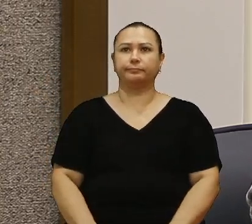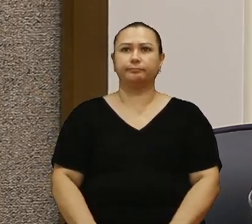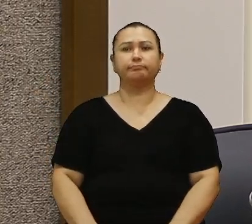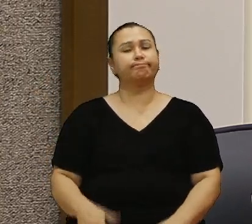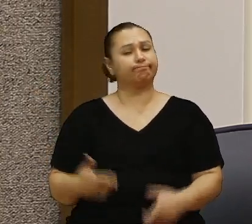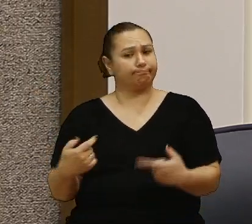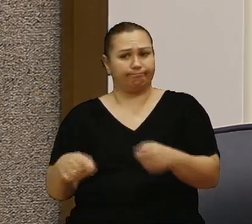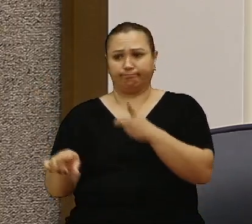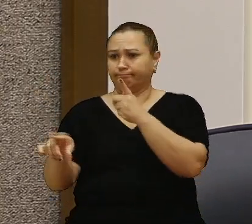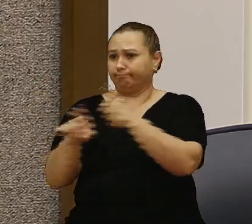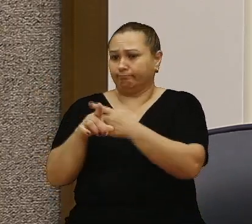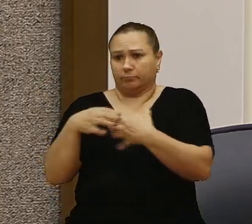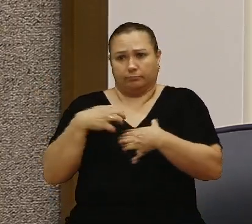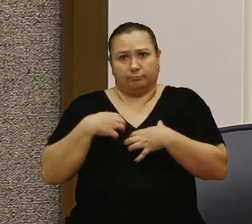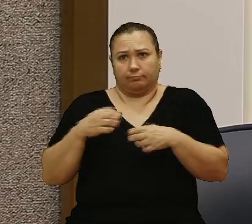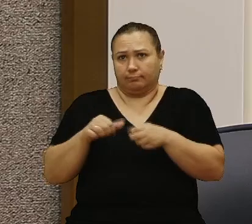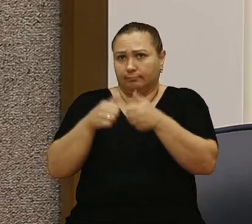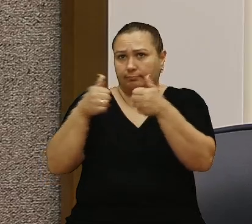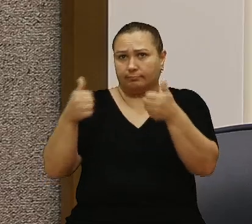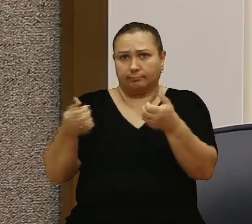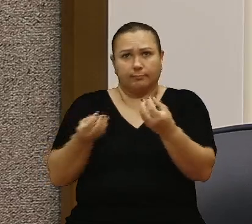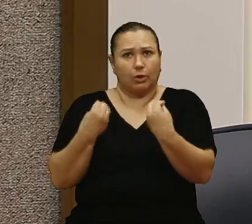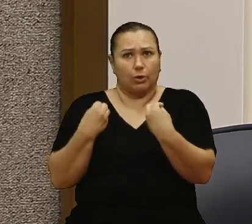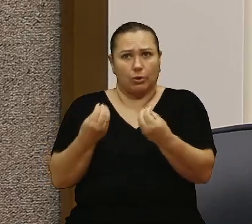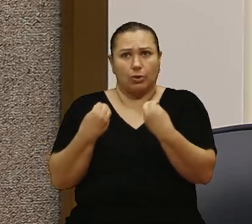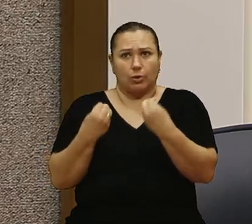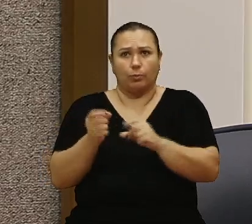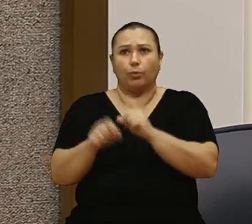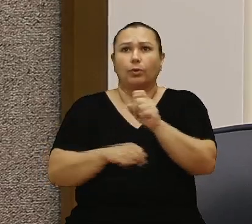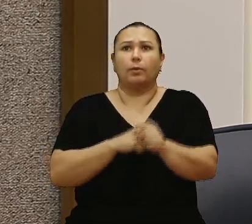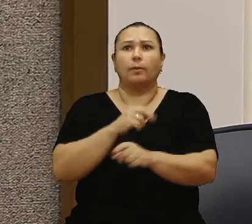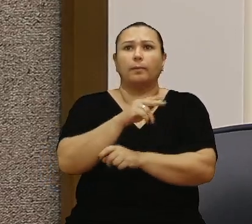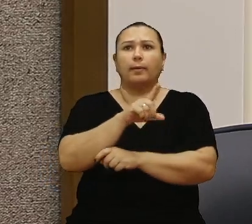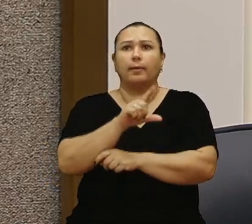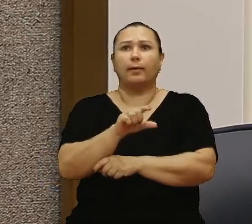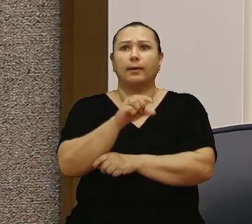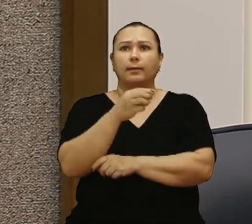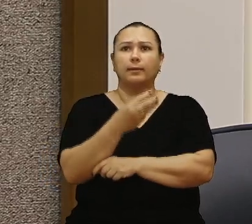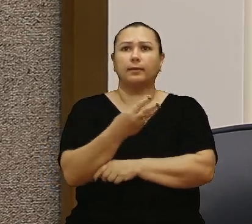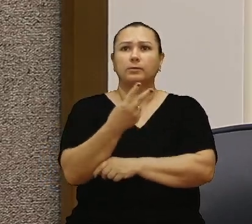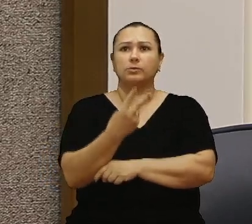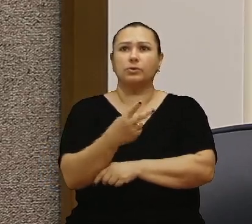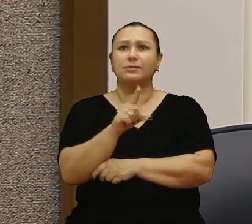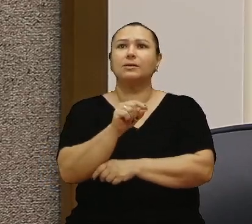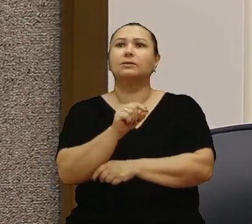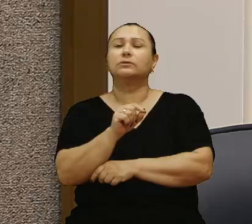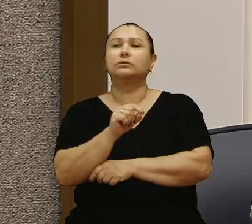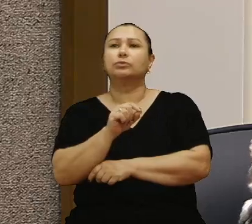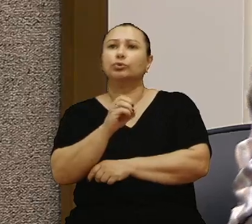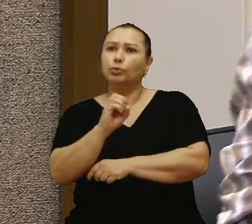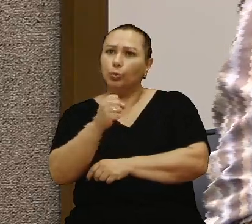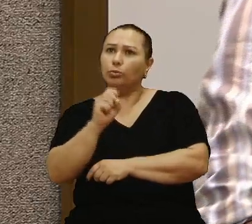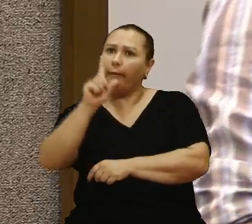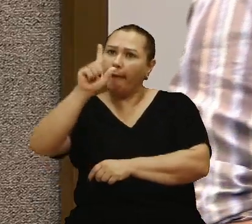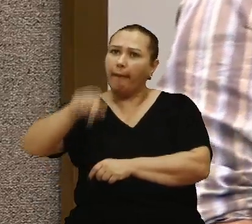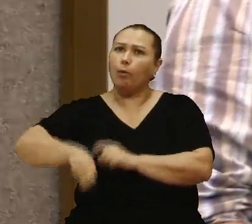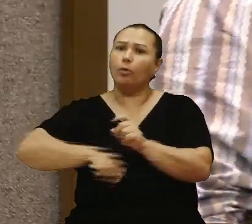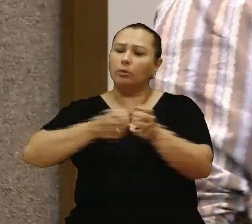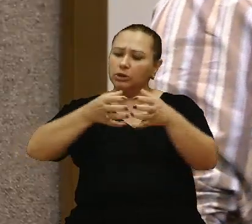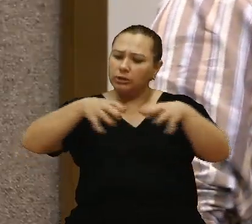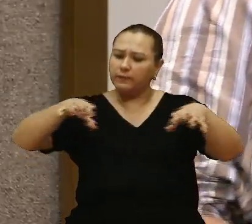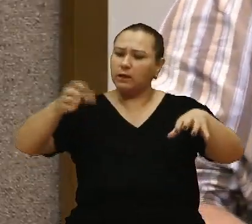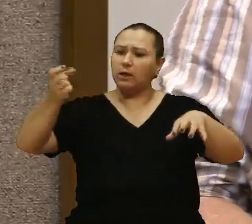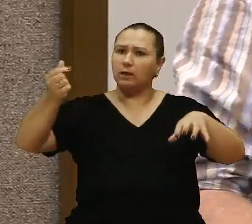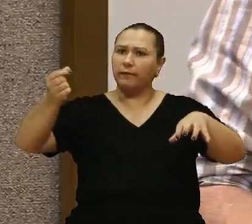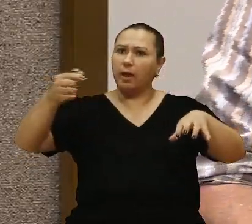ache uma saída. E a saída que o PL 3278 traz é uma divisão dos